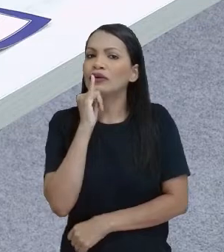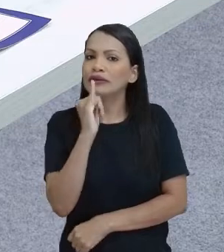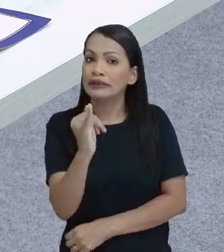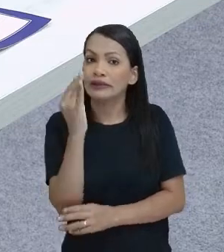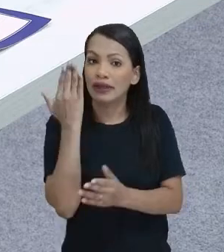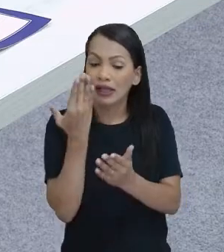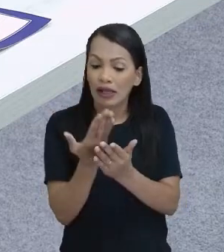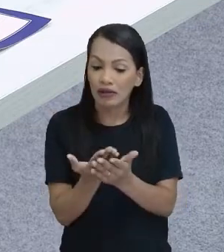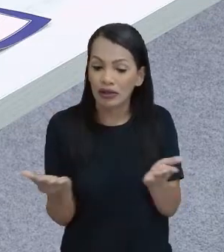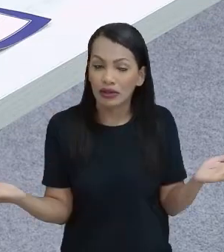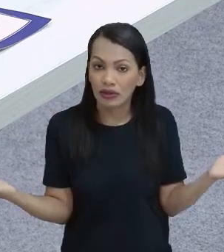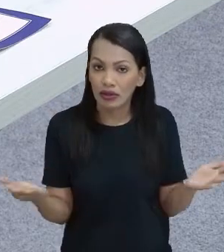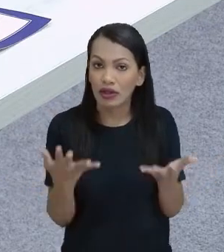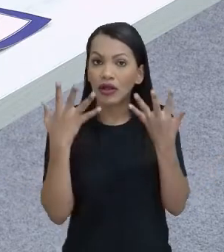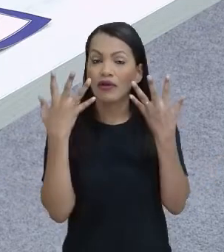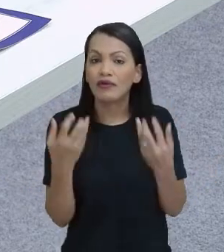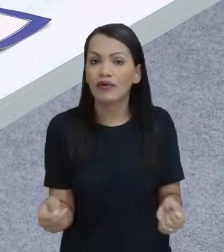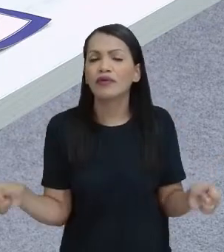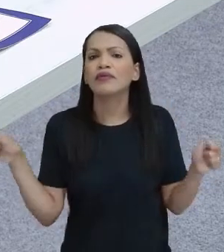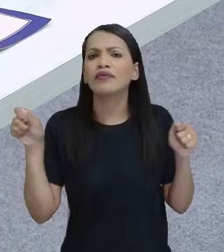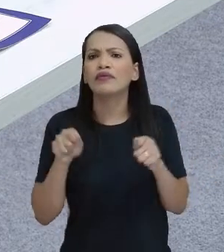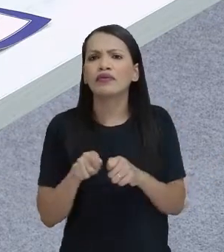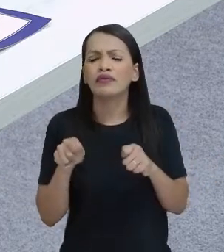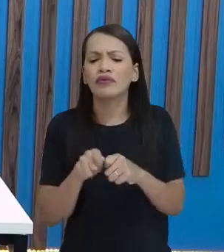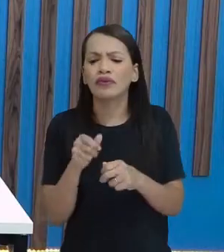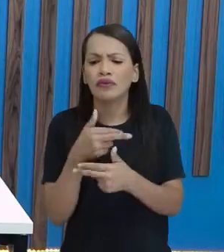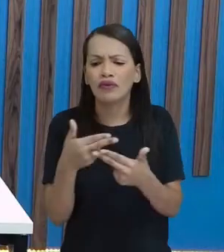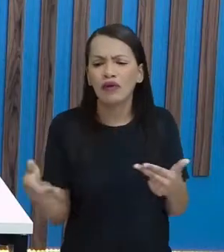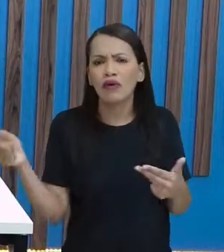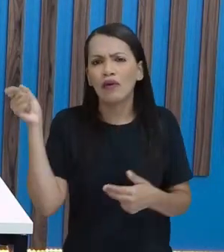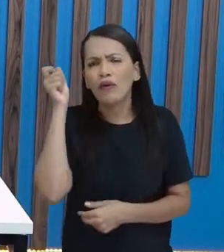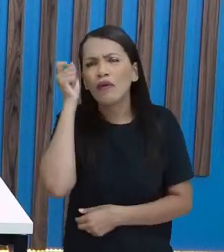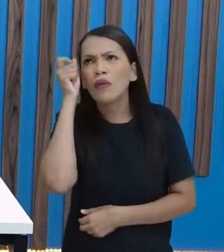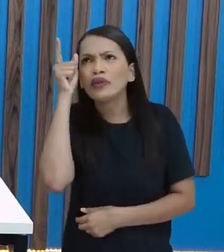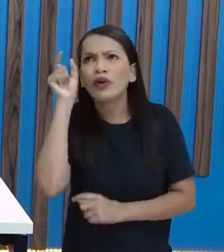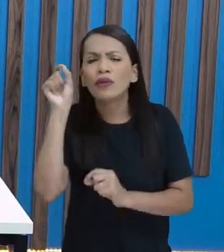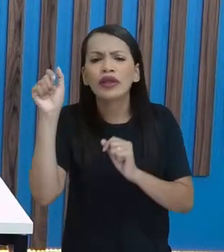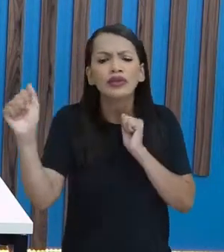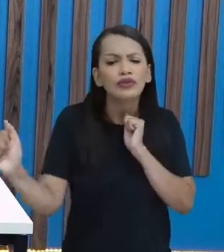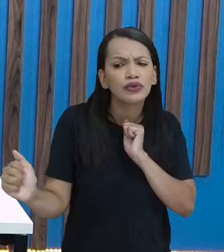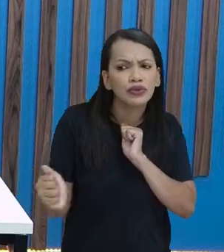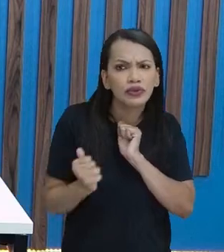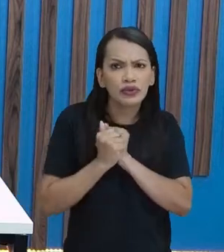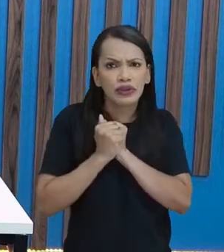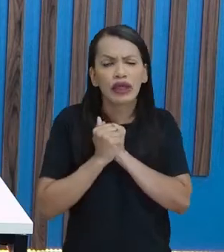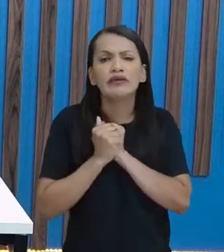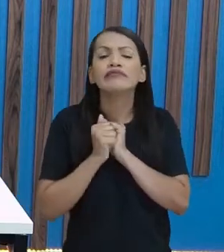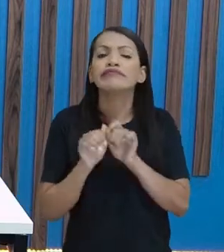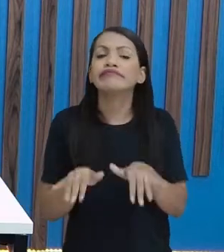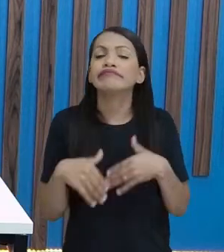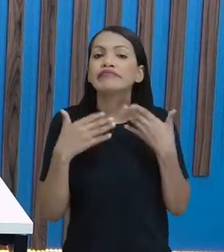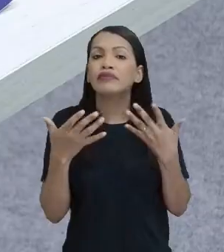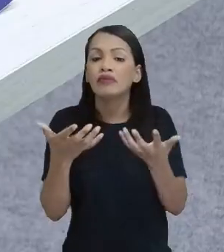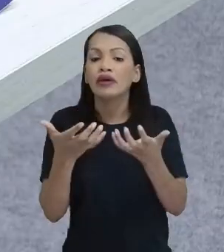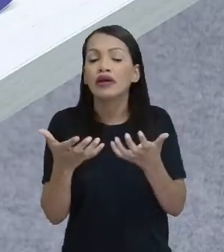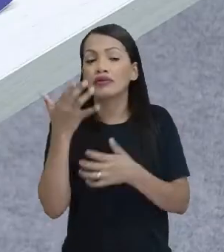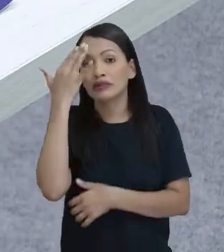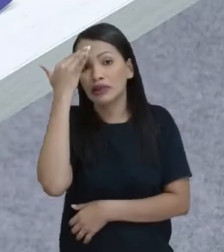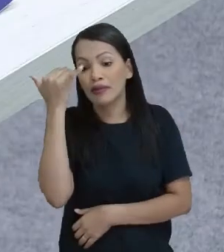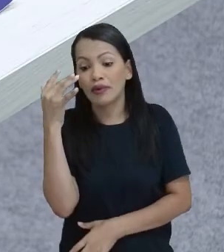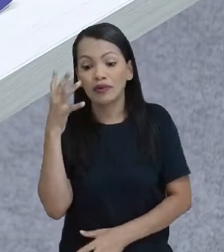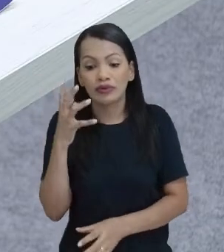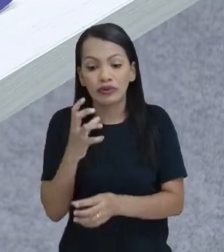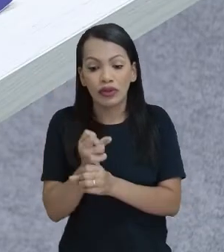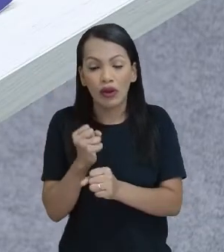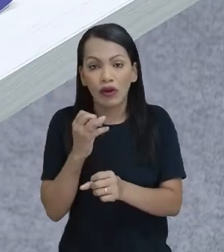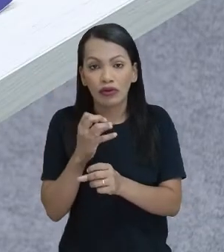de hoje iríamos trabalhar probleminhas com ideias de juntar, de acrescentar. Então, eu quero saber o total de carrinhos